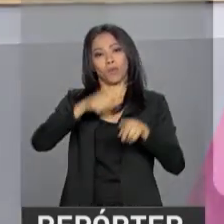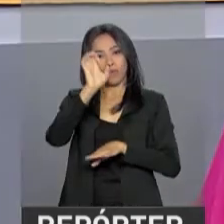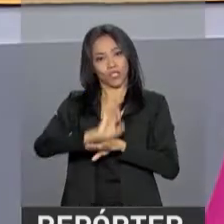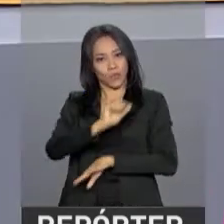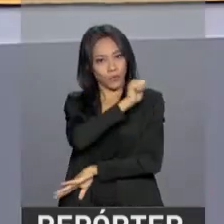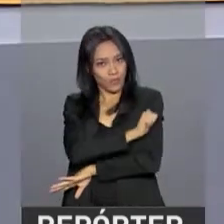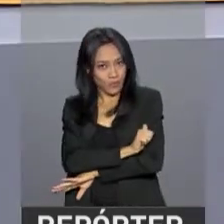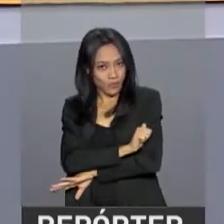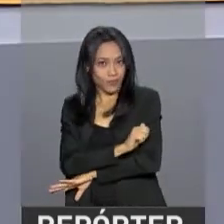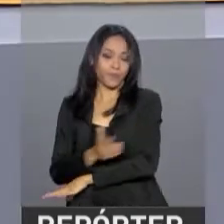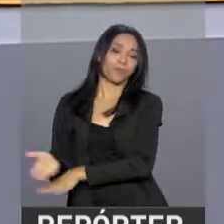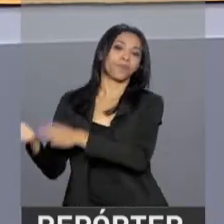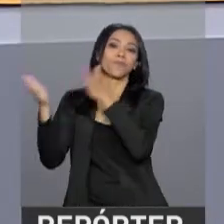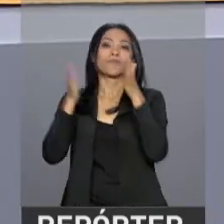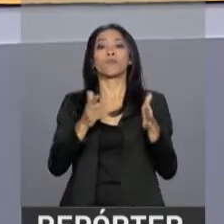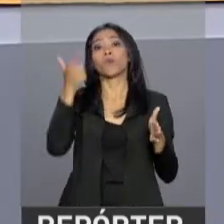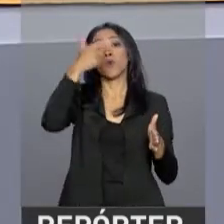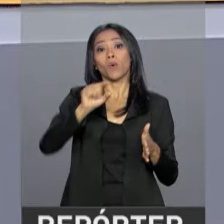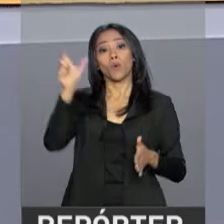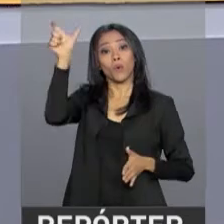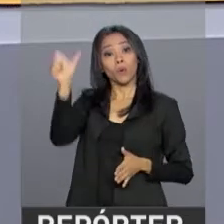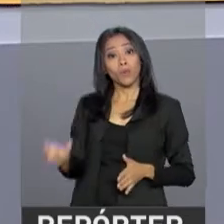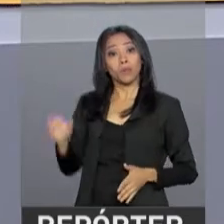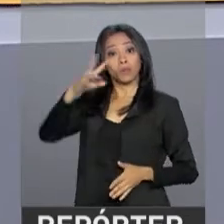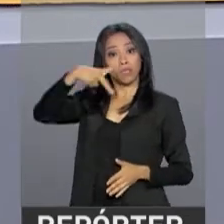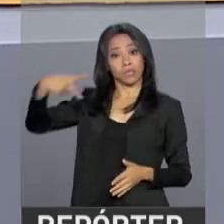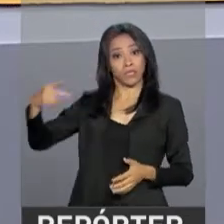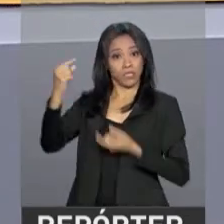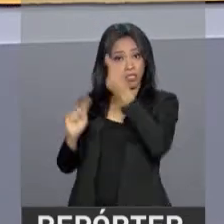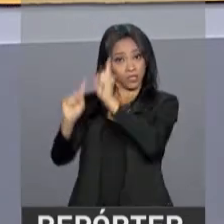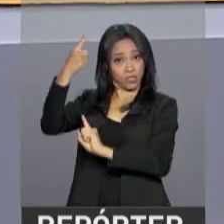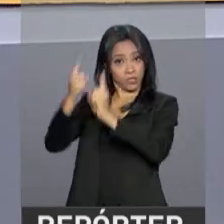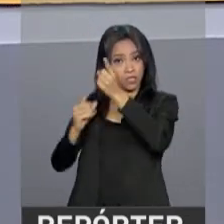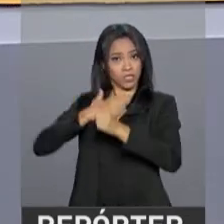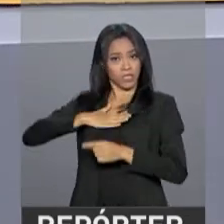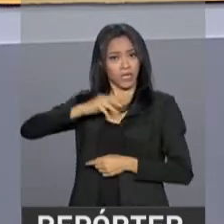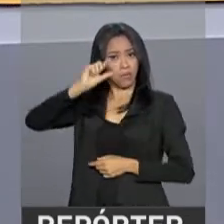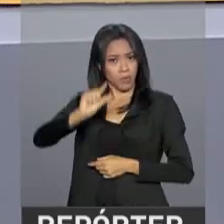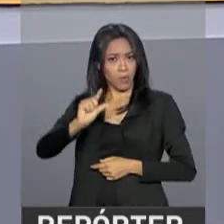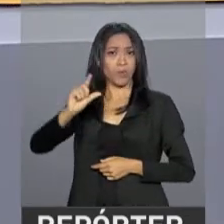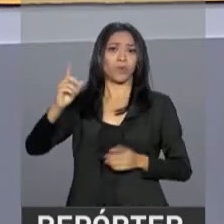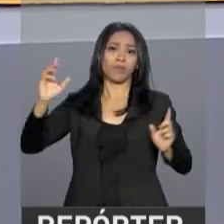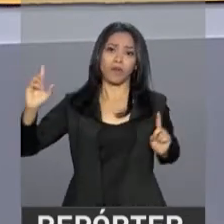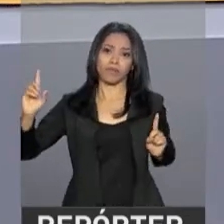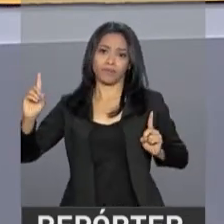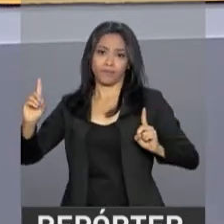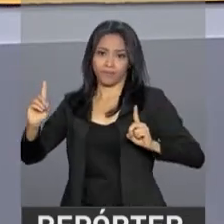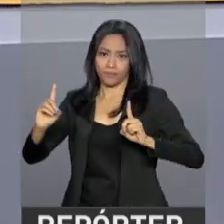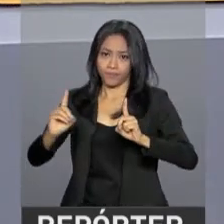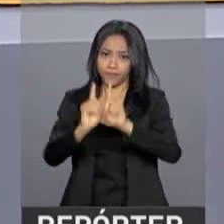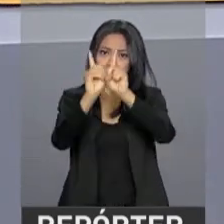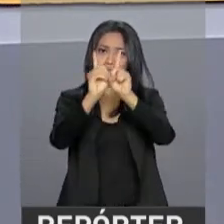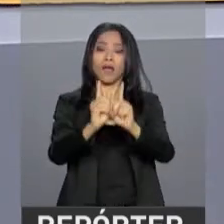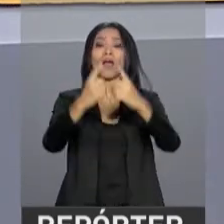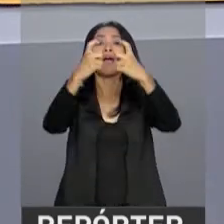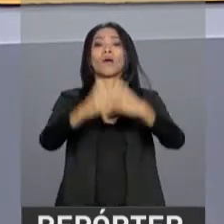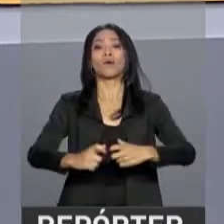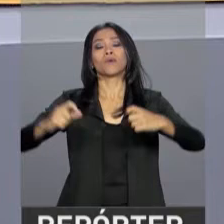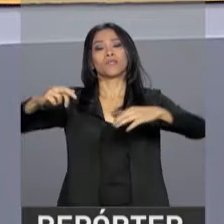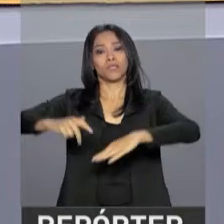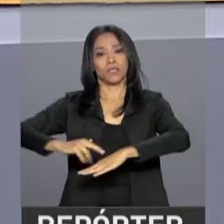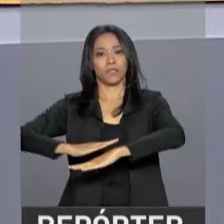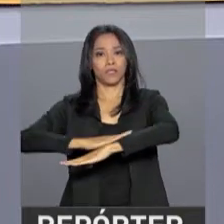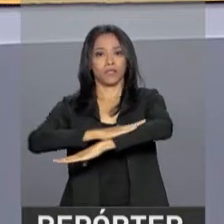E agora, mudando de assunto, Sebastião Pinheira será recebido daqui a pouco pelo presidente Michel Temer no Palácio do Planalto. Pinheira está em